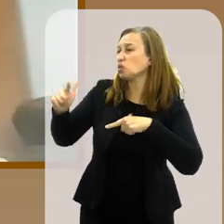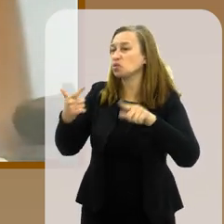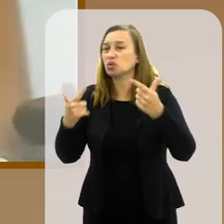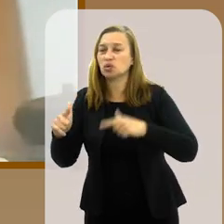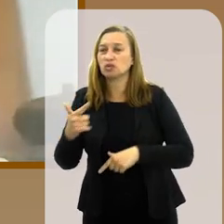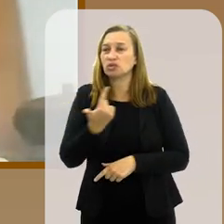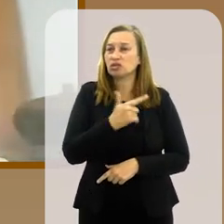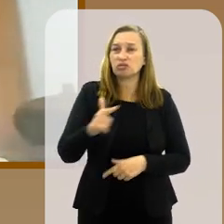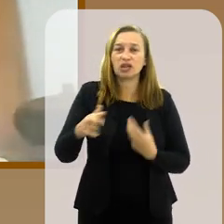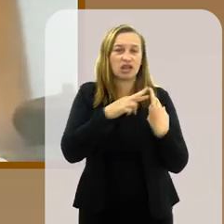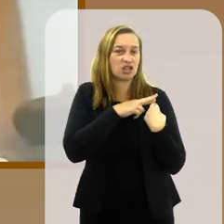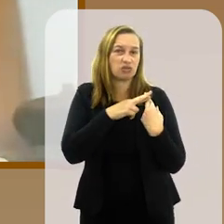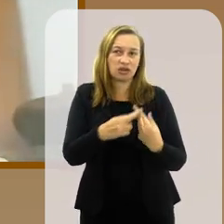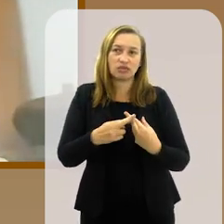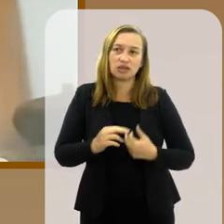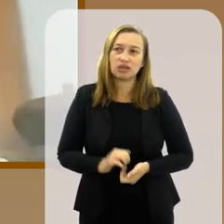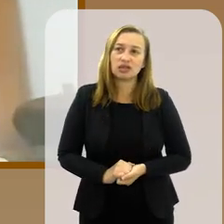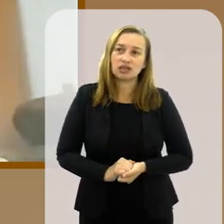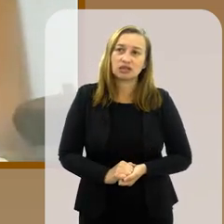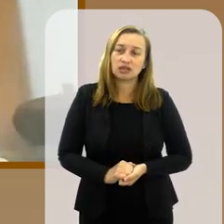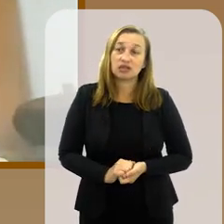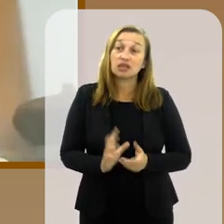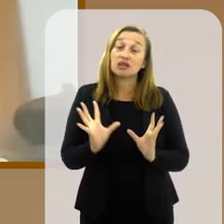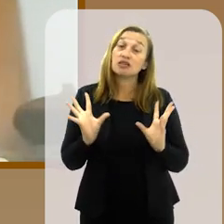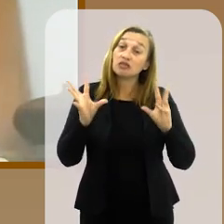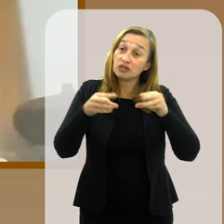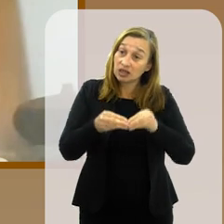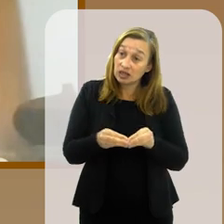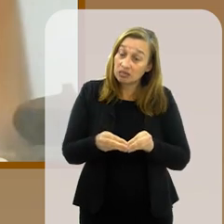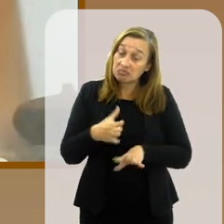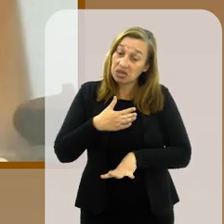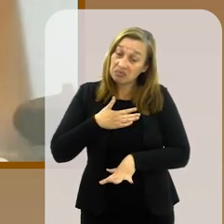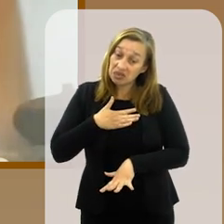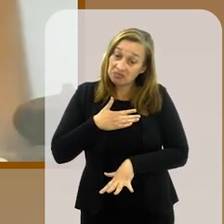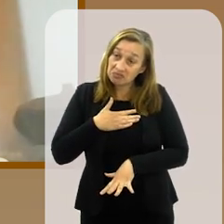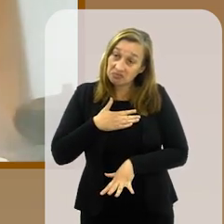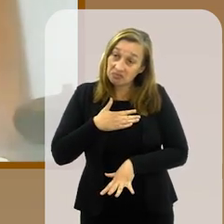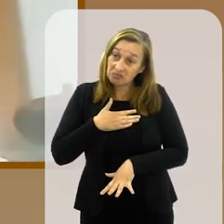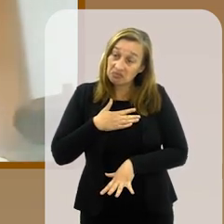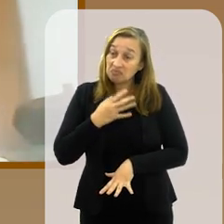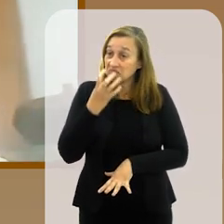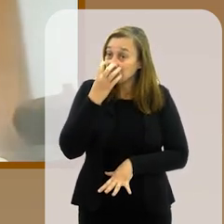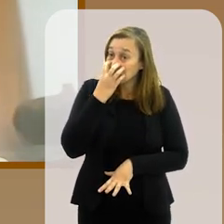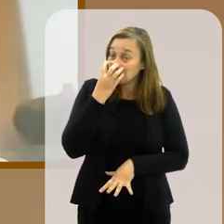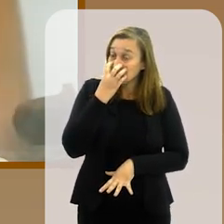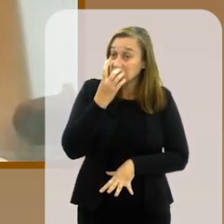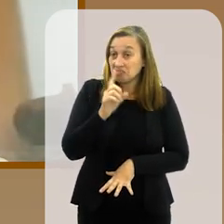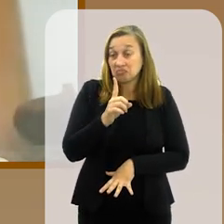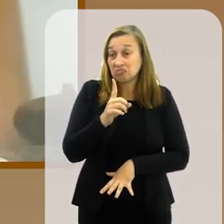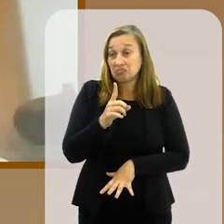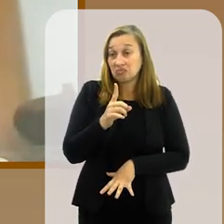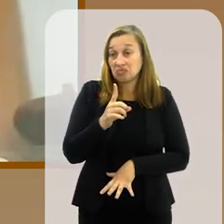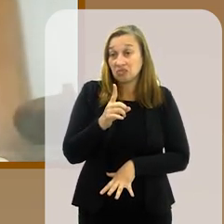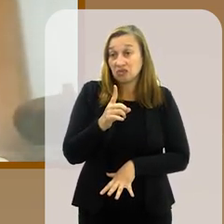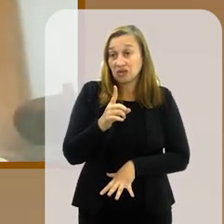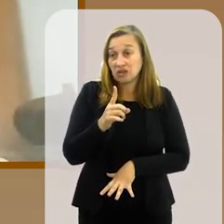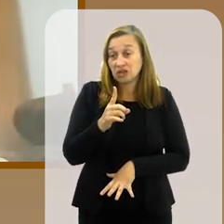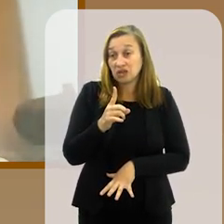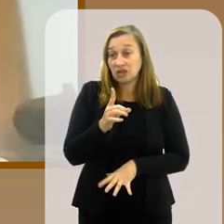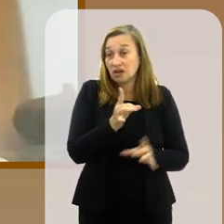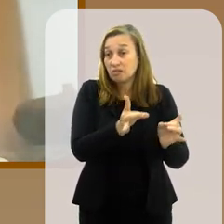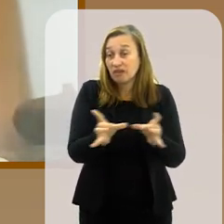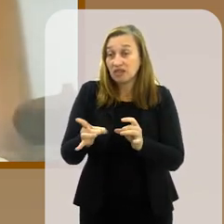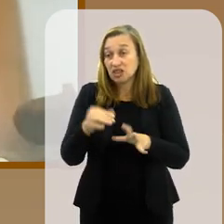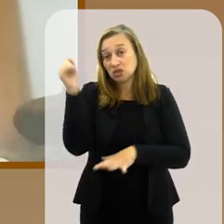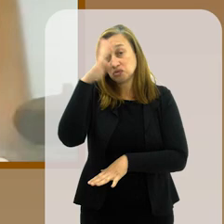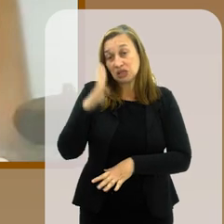tantos outros são irresponsáveis. Onde se conclui que, para mim, esse cachorro não deveria